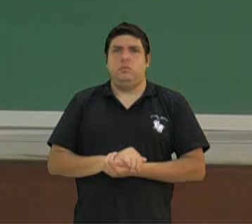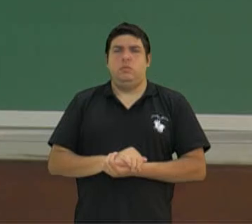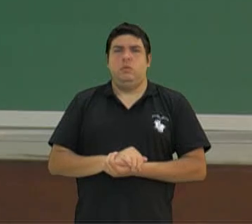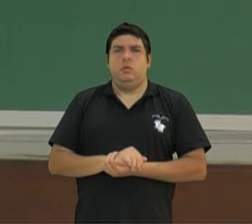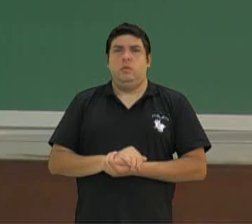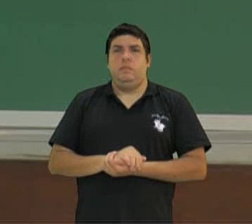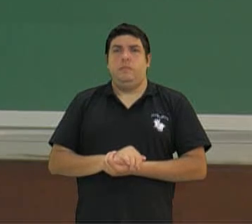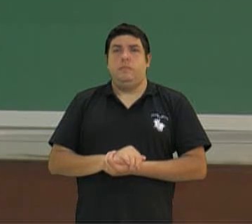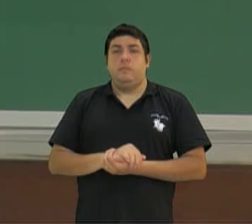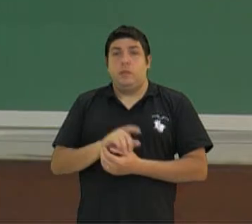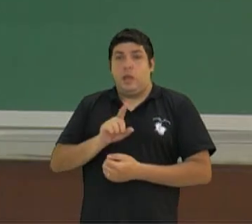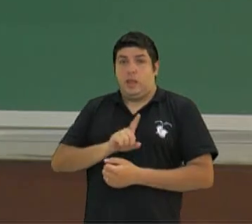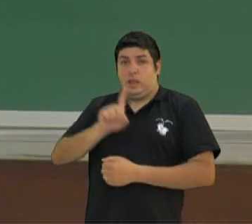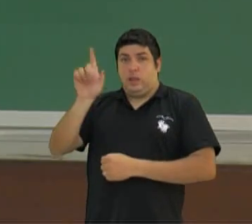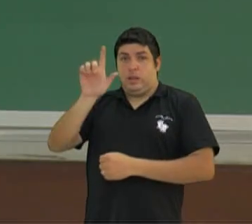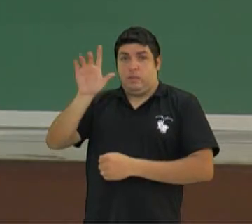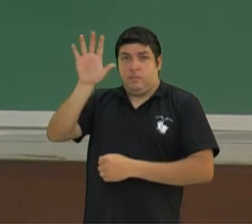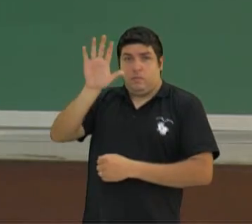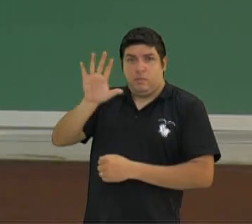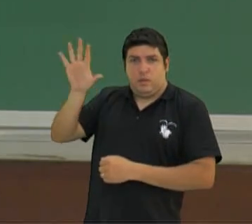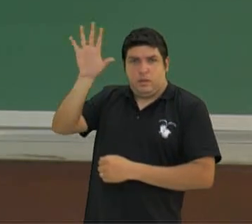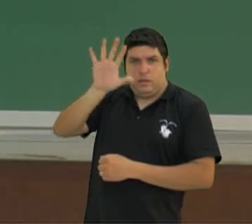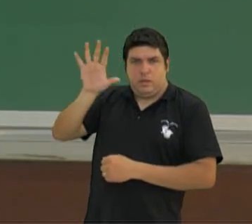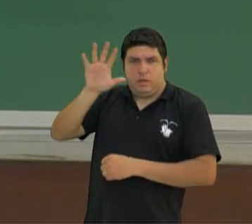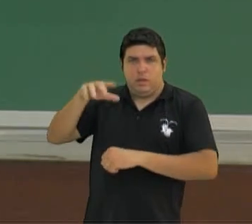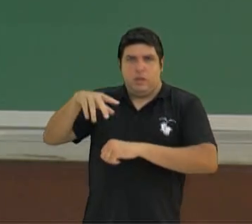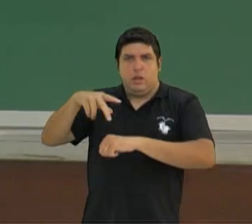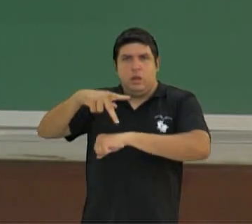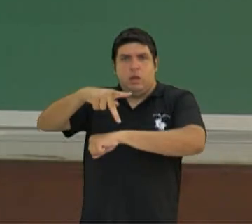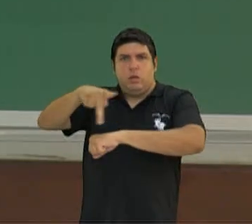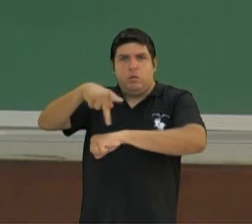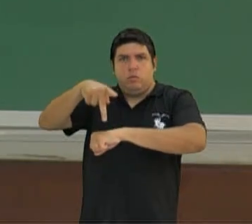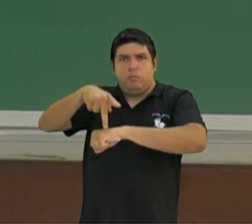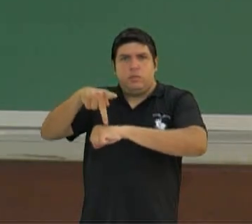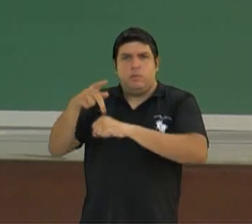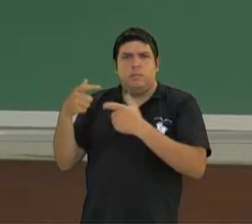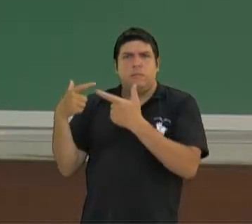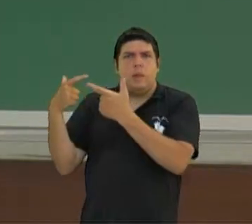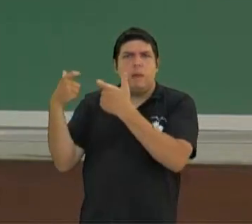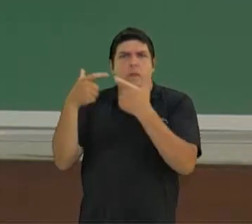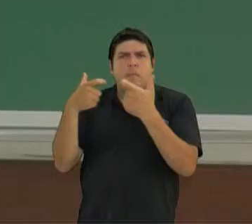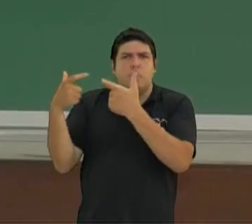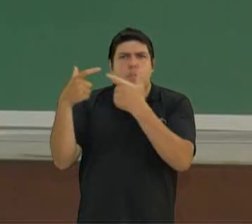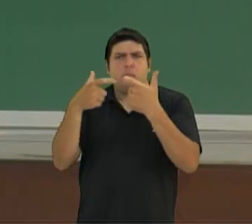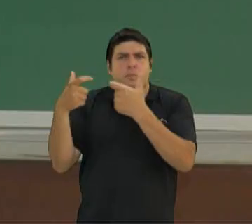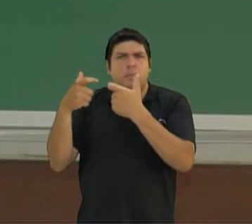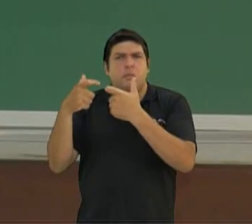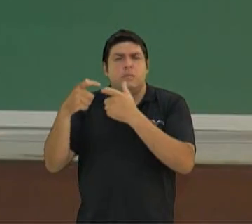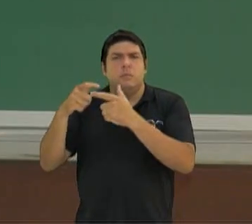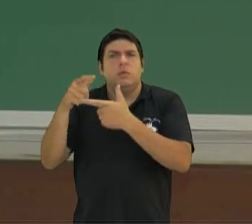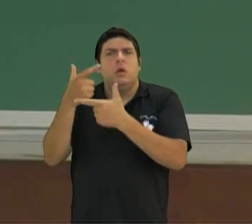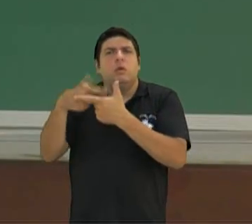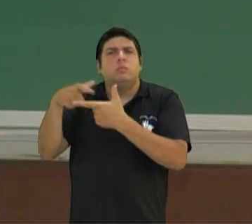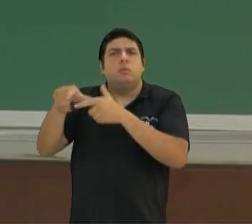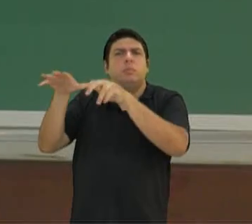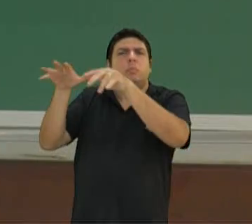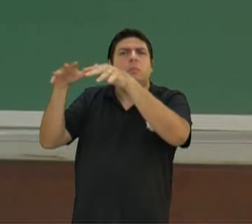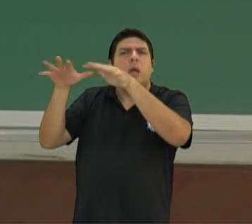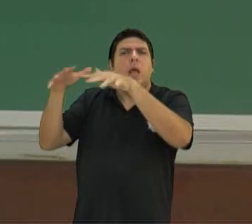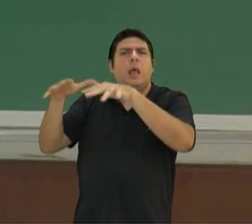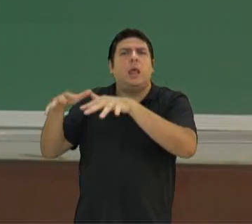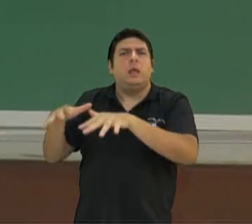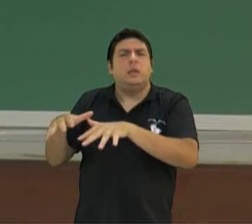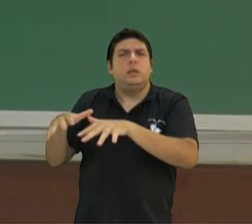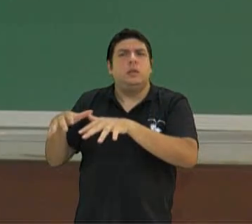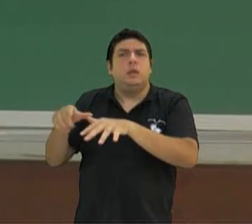produção industrial dos países envolvidos na guerra, então produziam menos e não conseguiam mandar os produtos